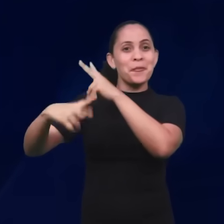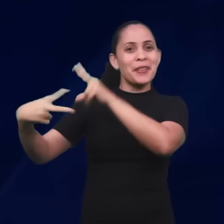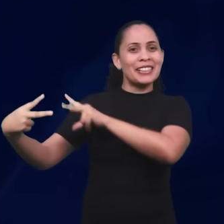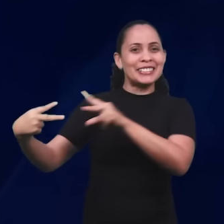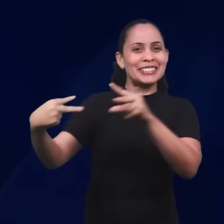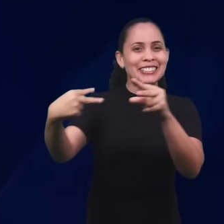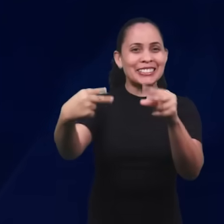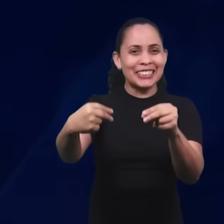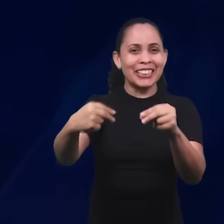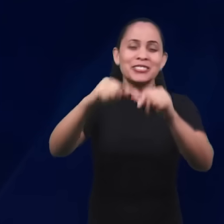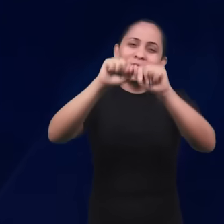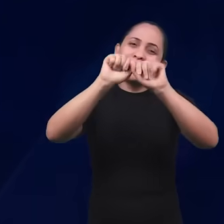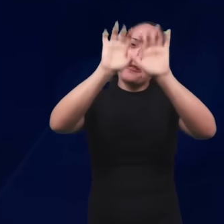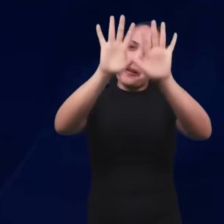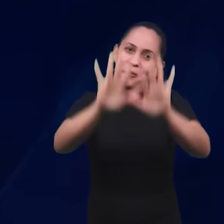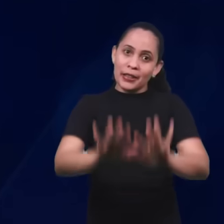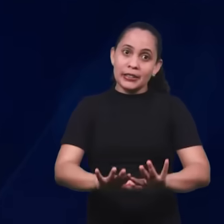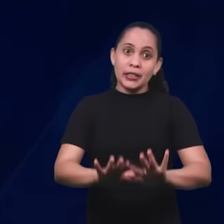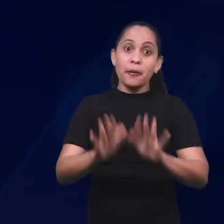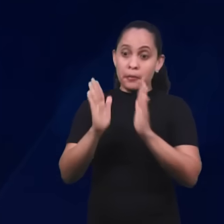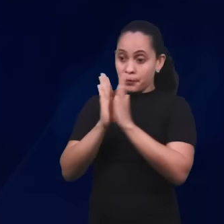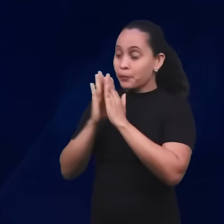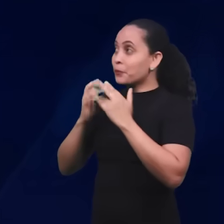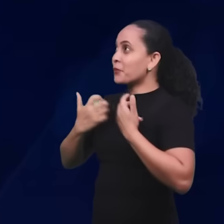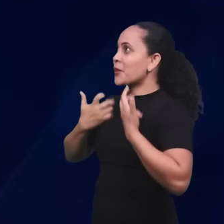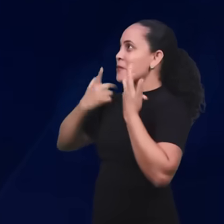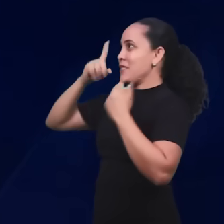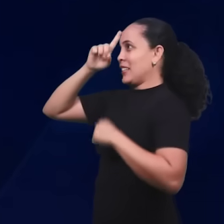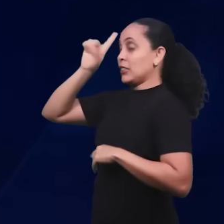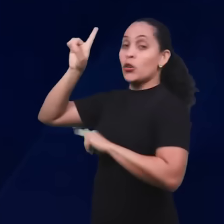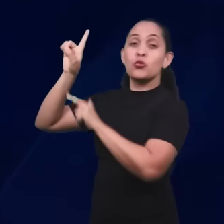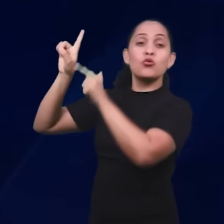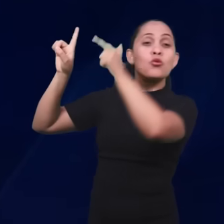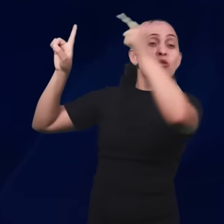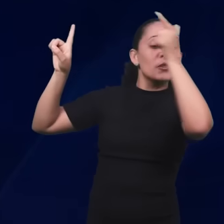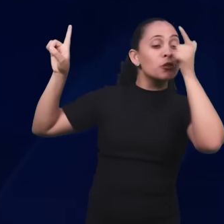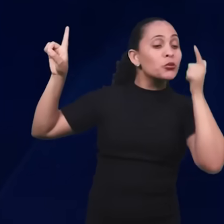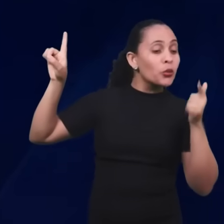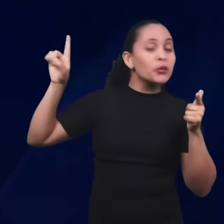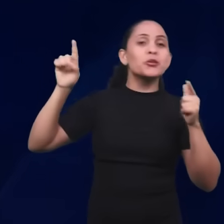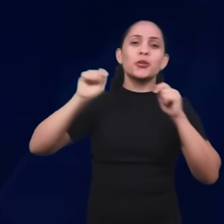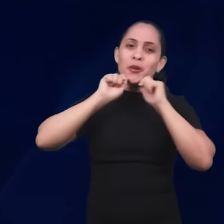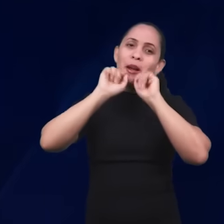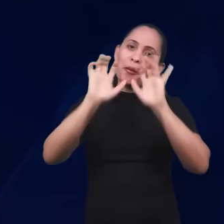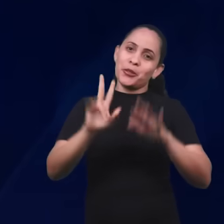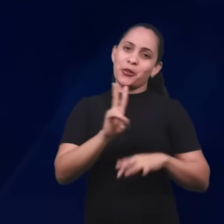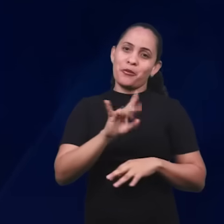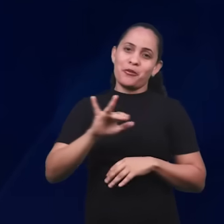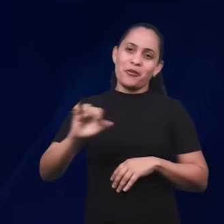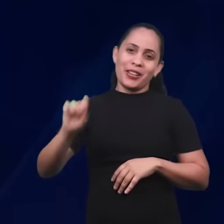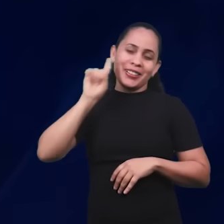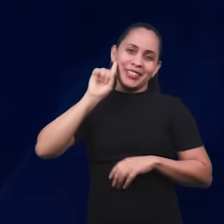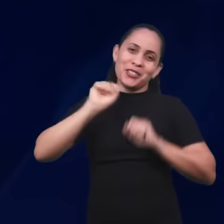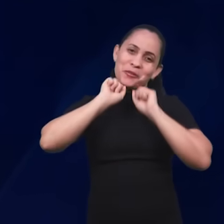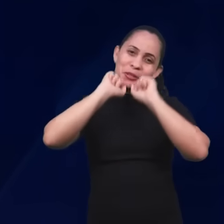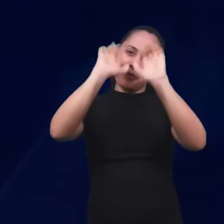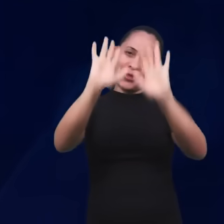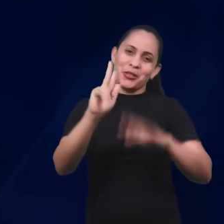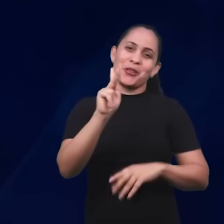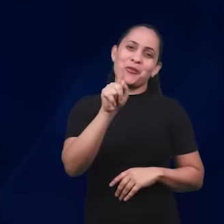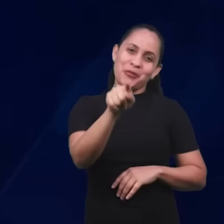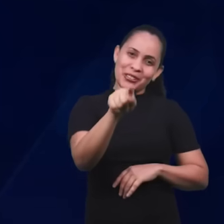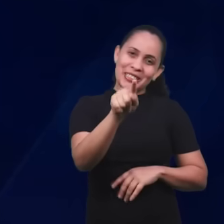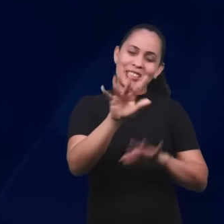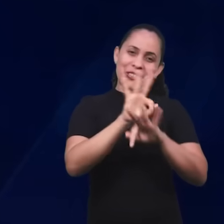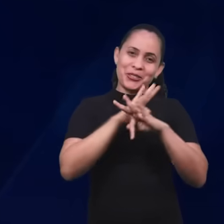tem um presente para te dar, o reino dele. Buscai primeiro o reino de Deus e as demais coisas ele vai acrescentar. Que Deus